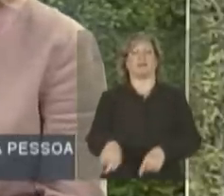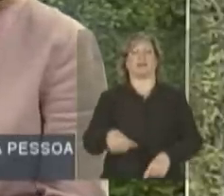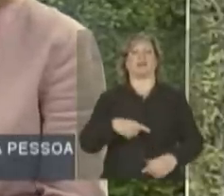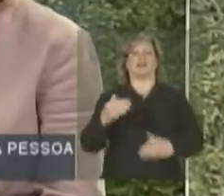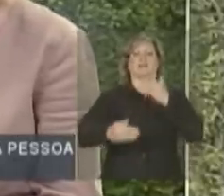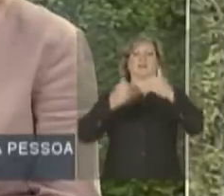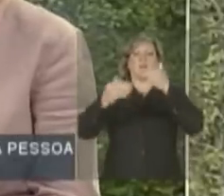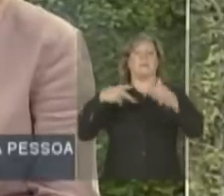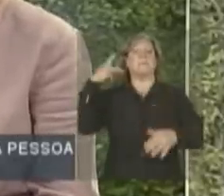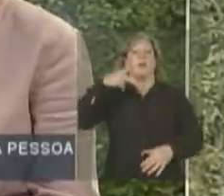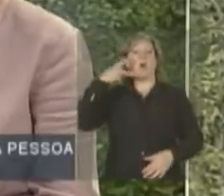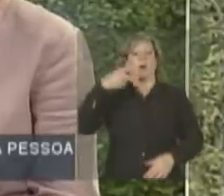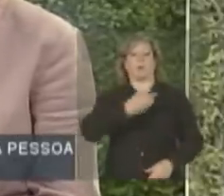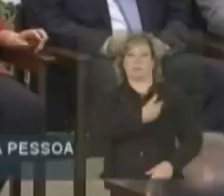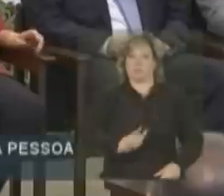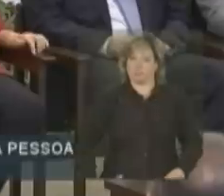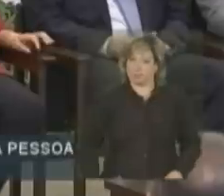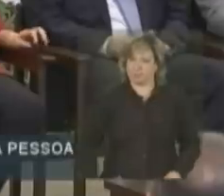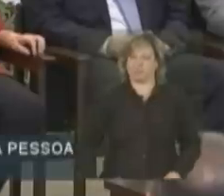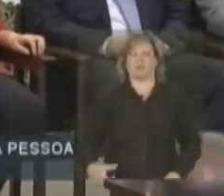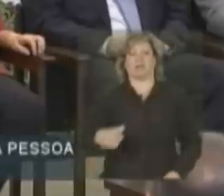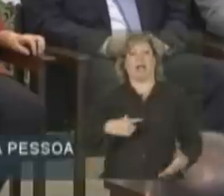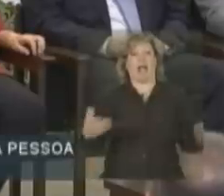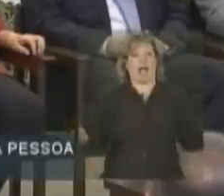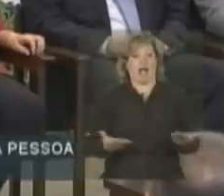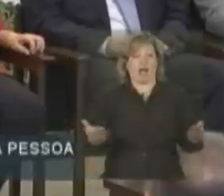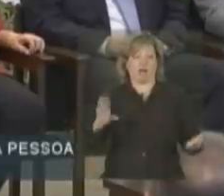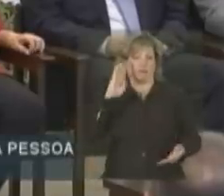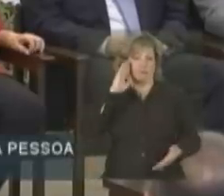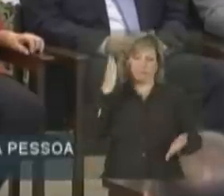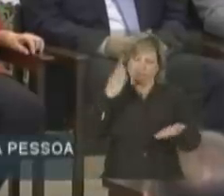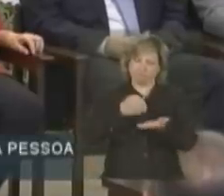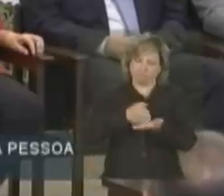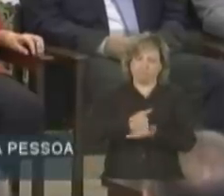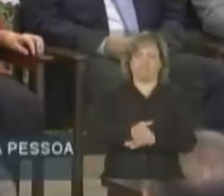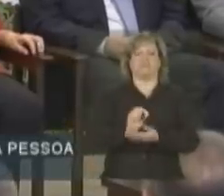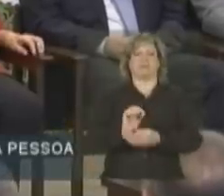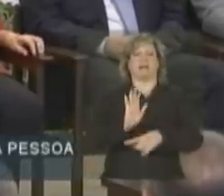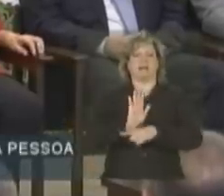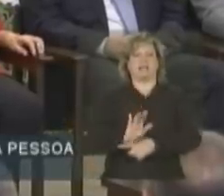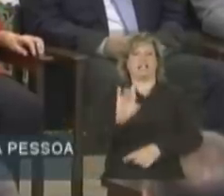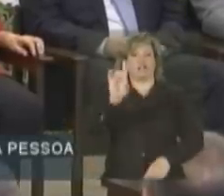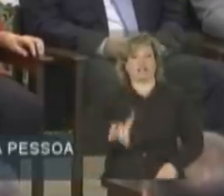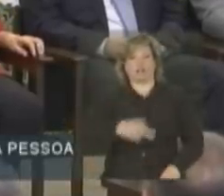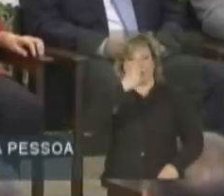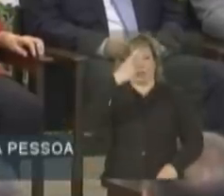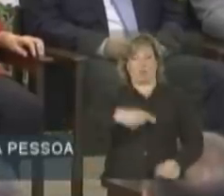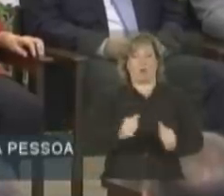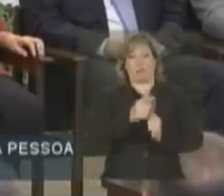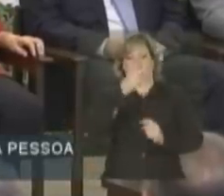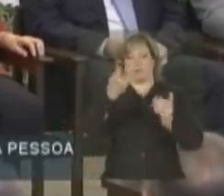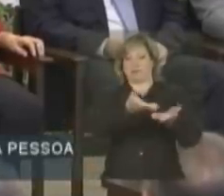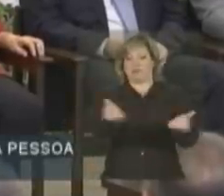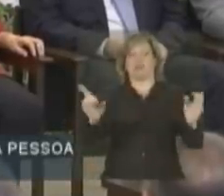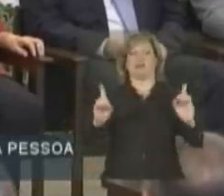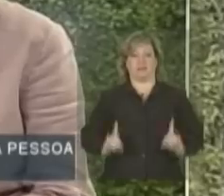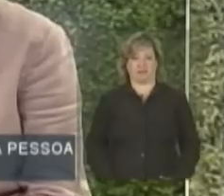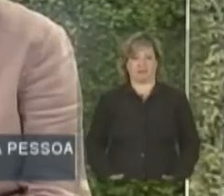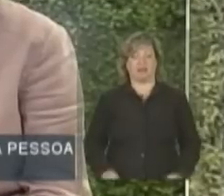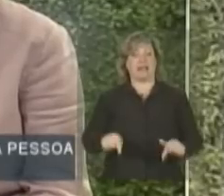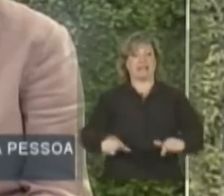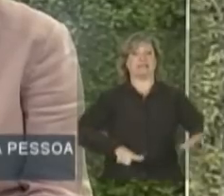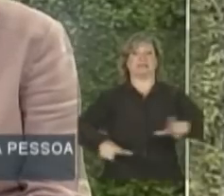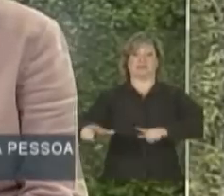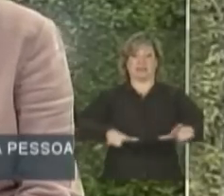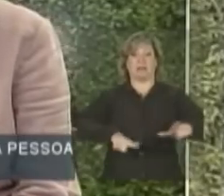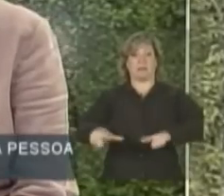de caráter estruturante estão voltadas a assegurar direitos humanos às pessoas com deficiência. O produto deste